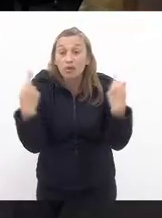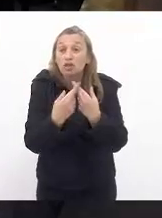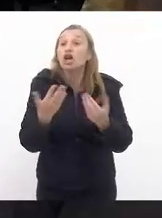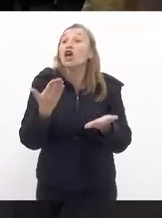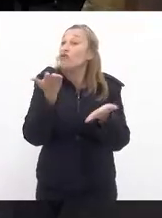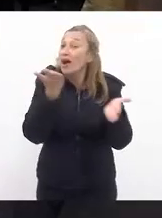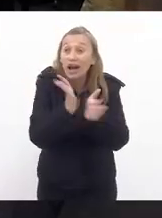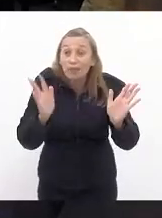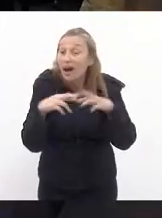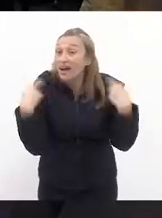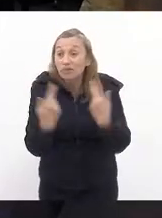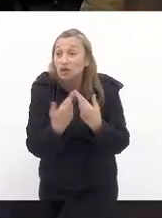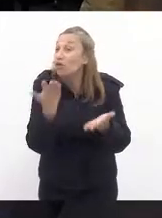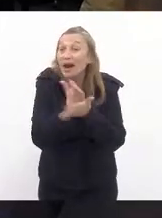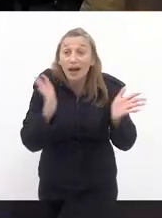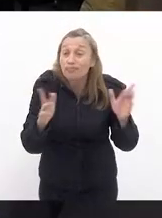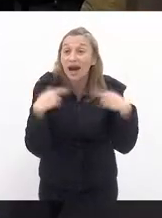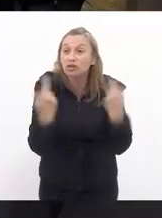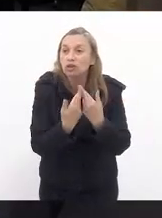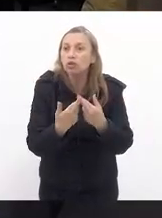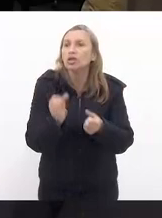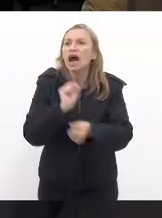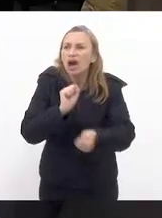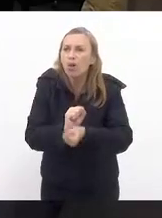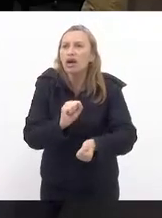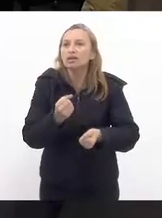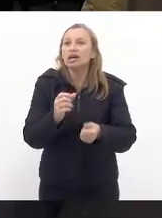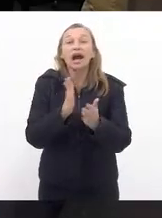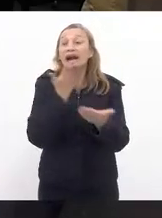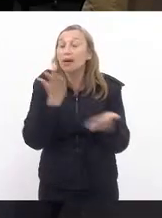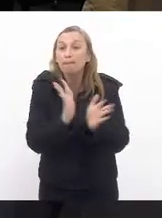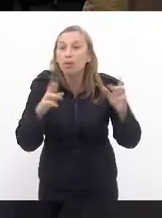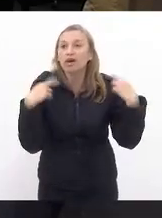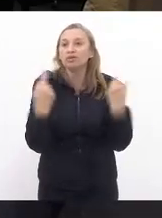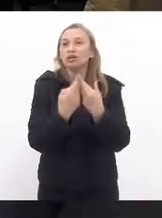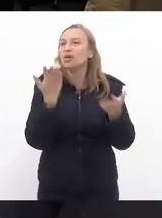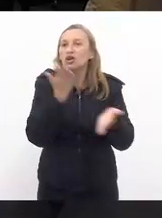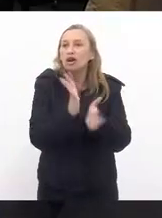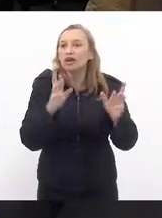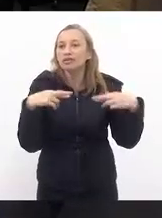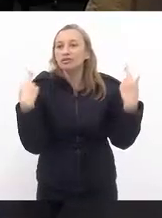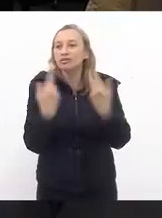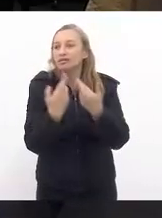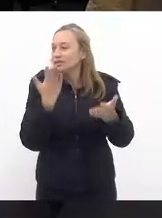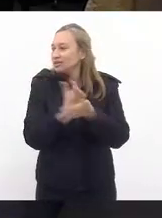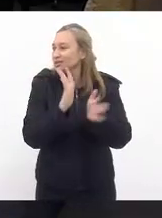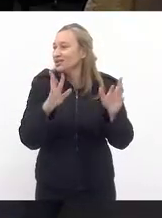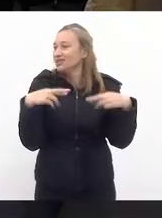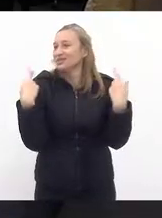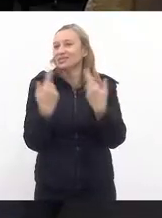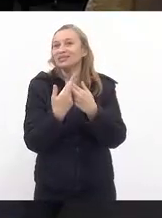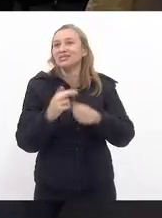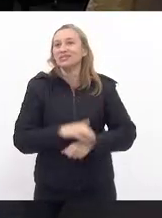eu vou suspender as referências e tá vendo essa tensão está sujo colocar um